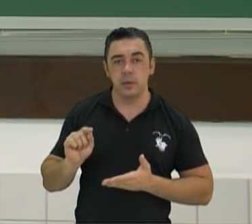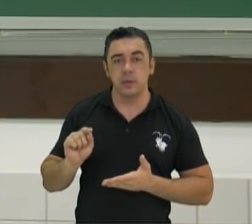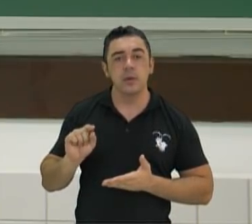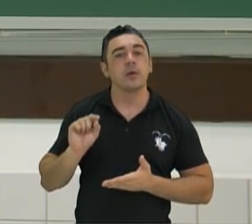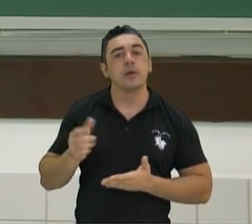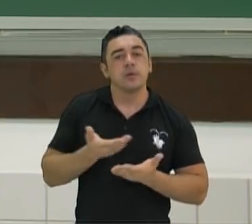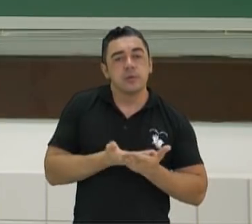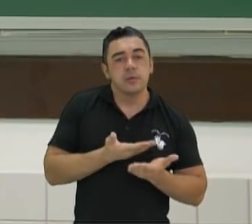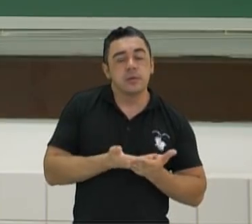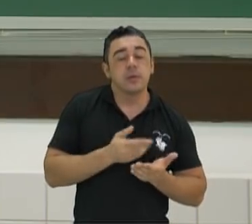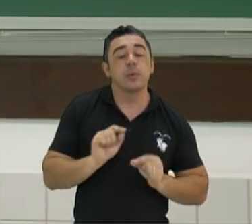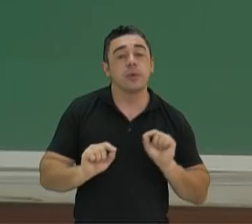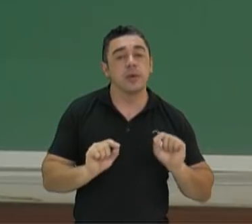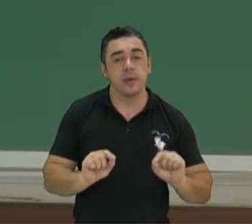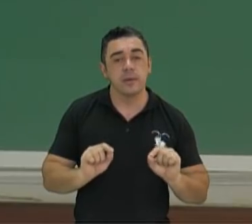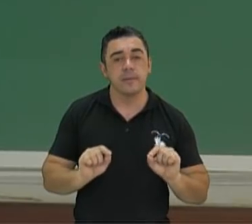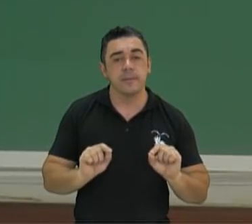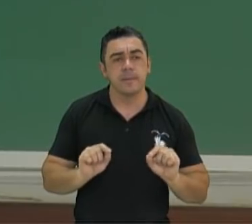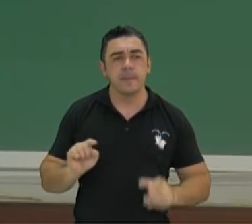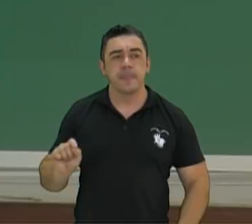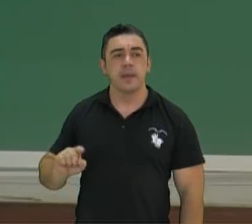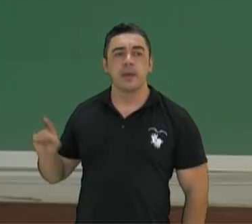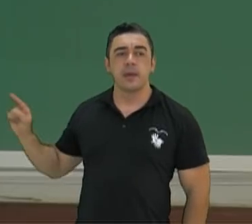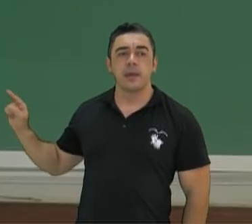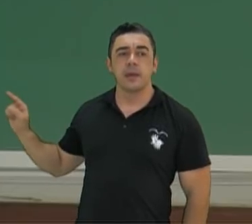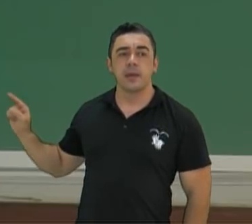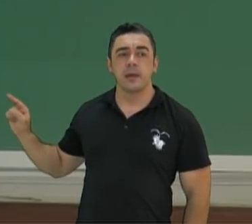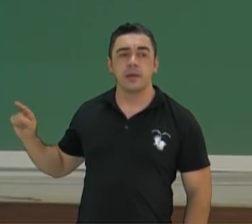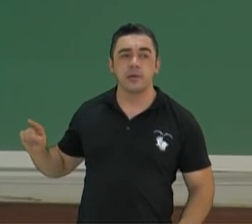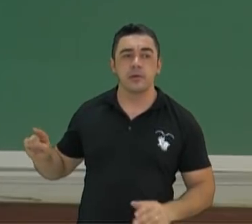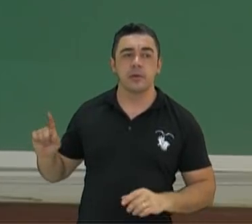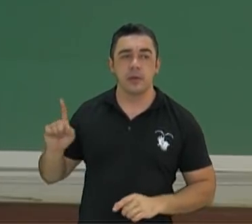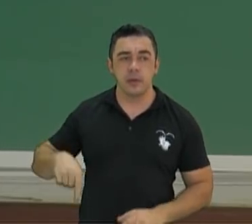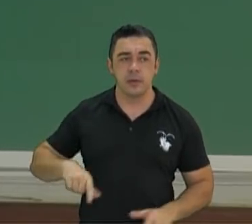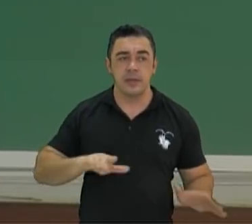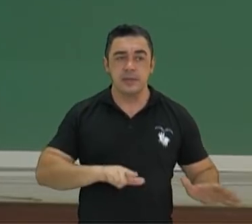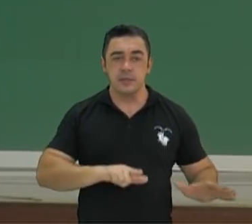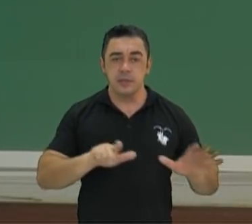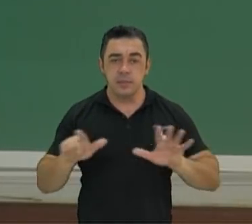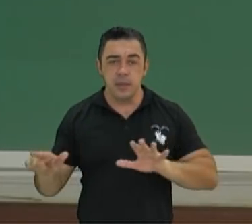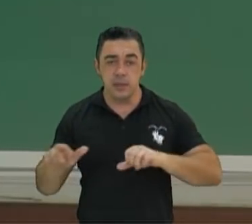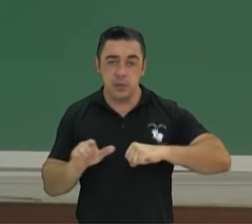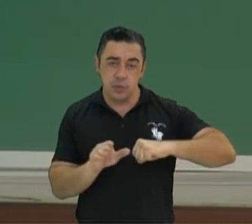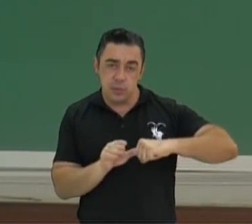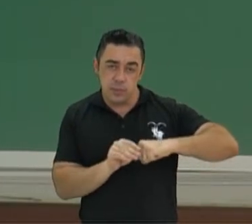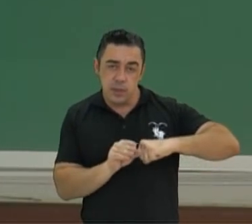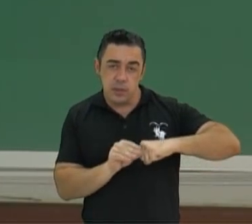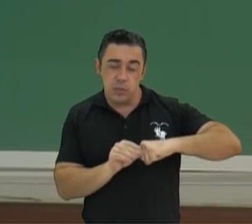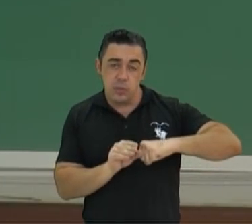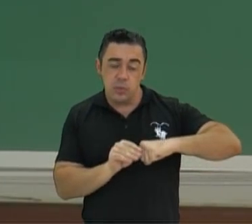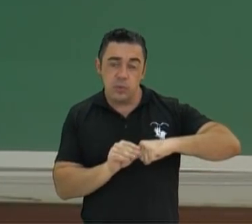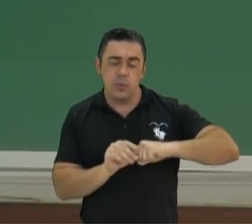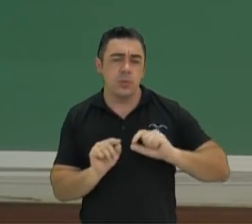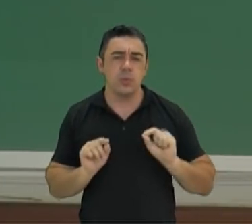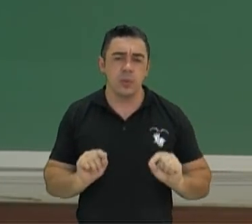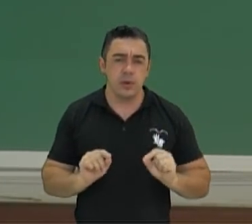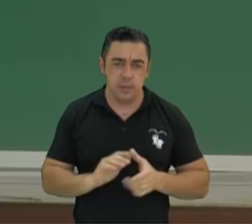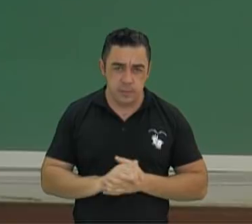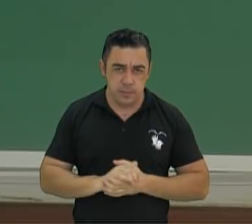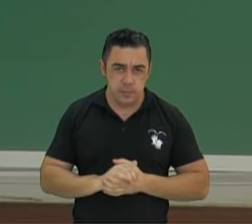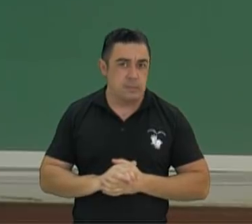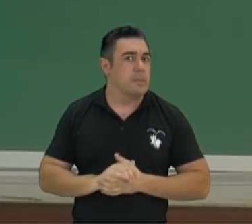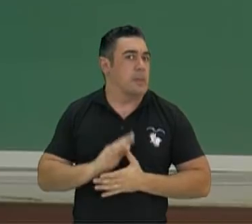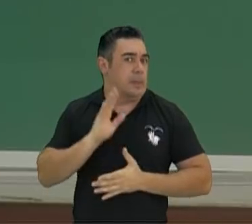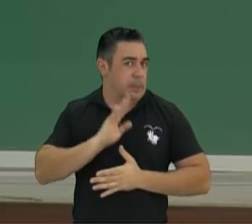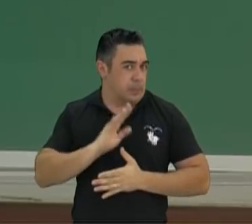vamos estudar o quê? Quem será que vem na próxima aula? Semana do Conhecimento. Algo